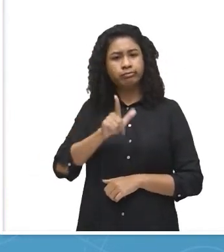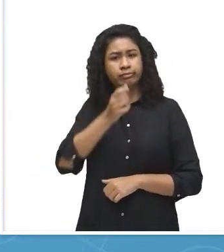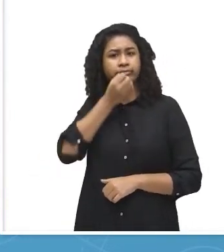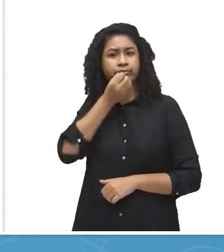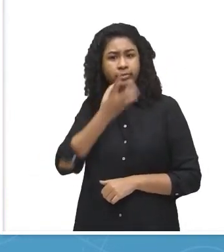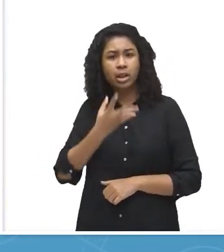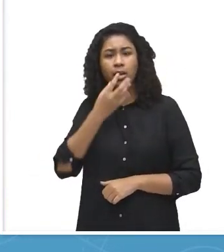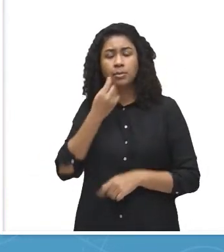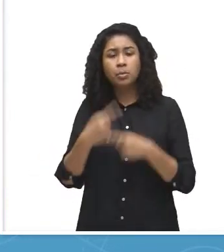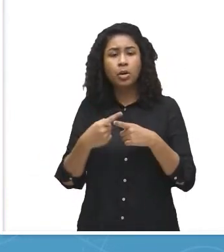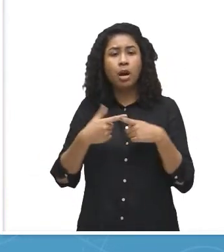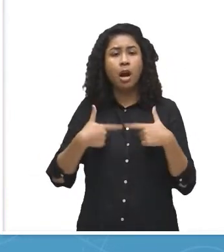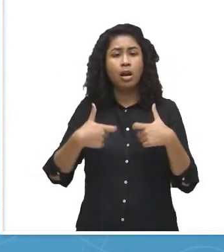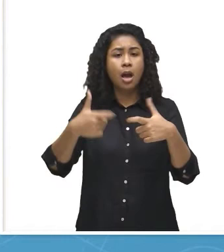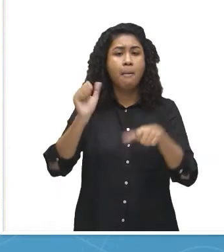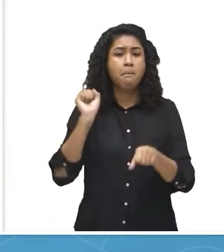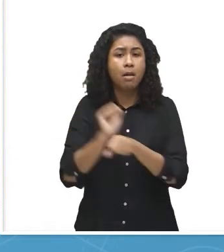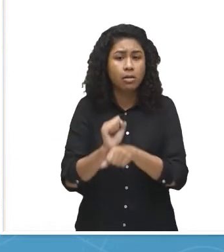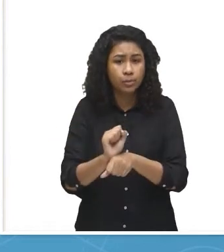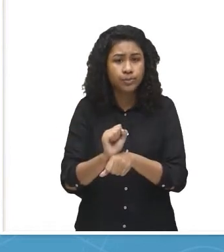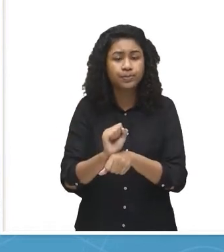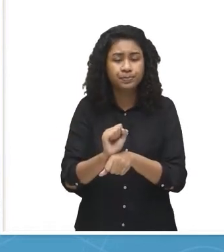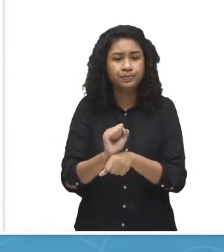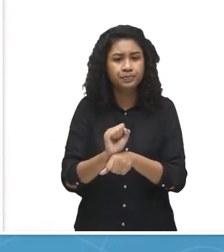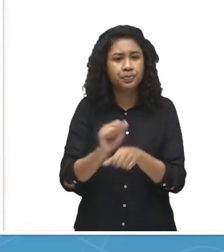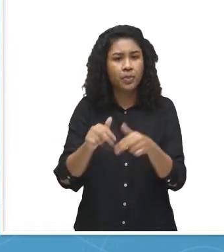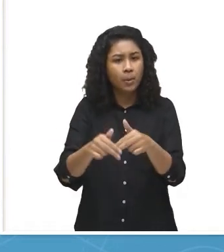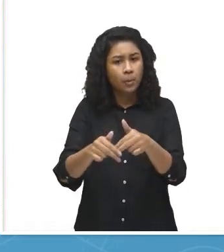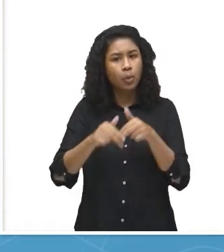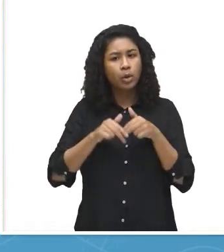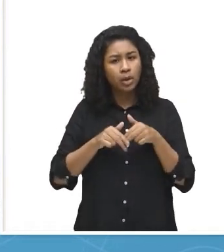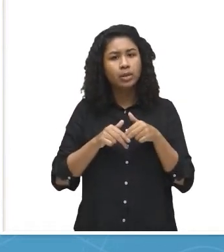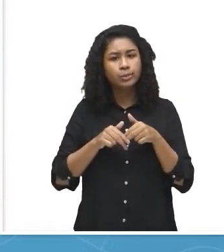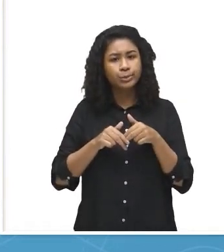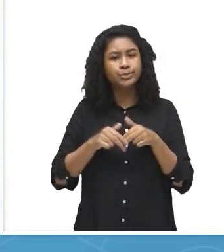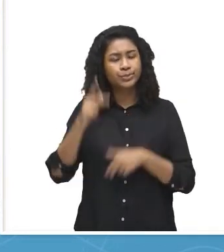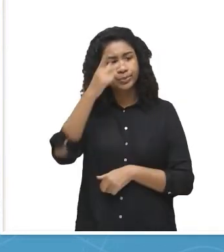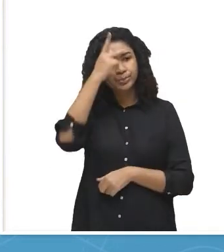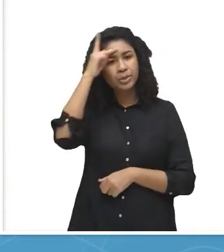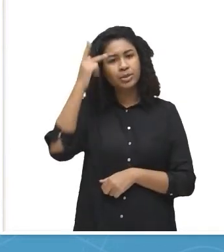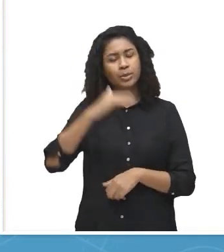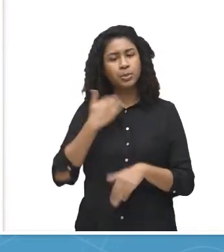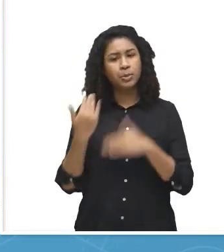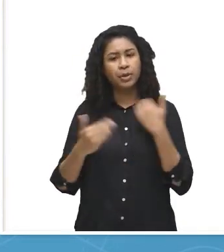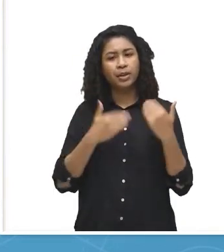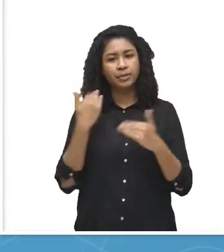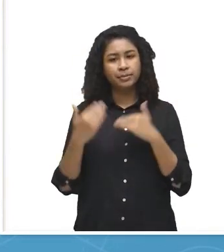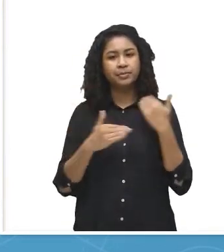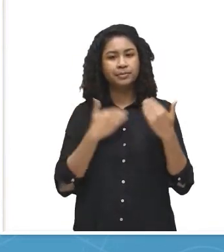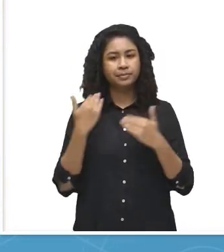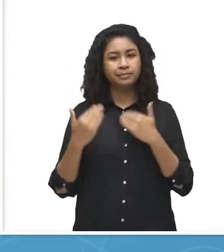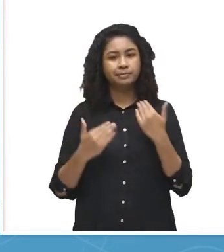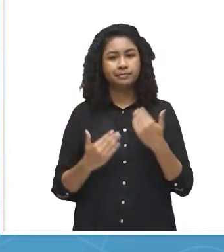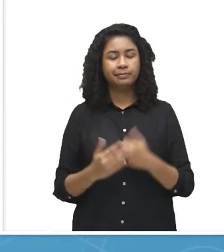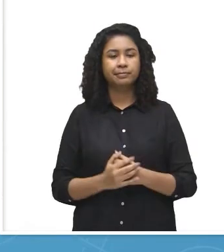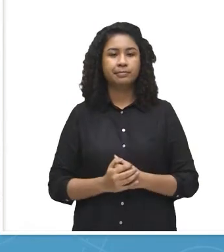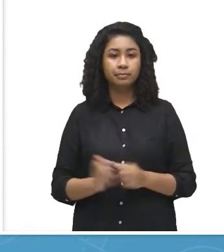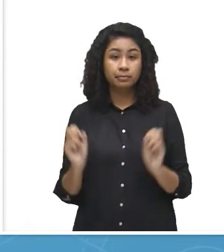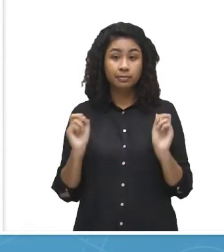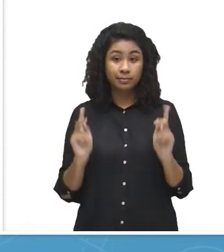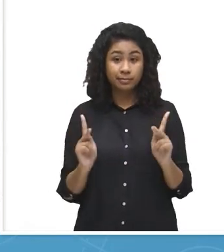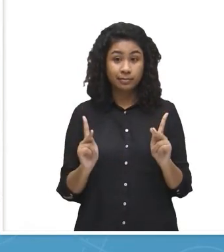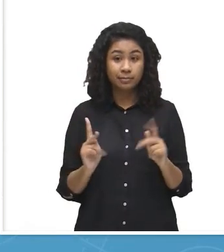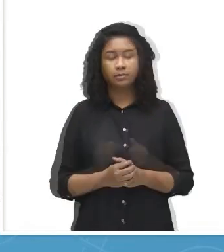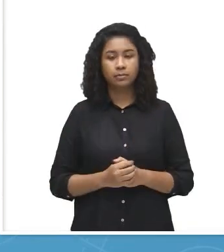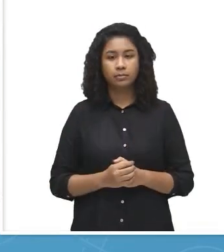ficou estática e, por assim dizer, muita gente morreu nesse processo. Ok, galerinha? Vamos para